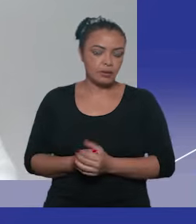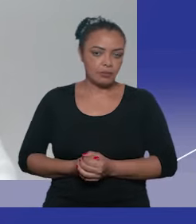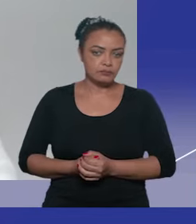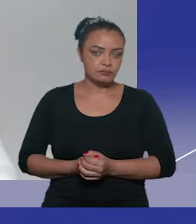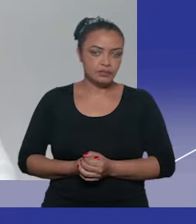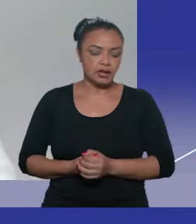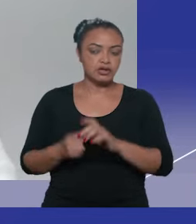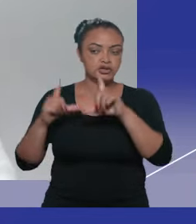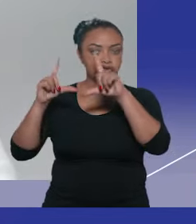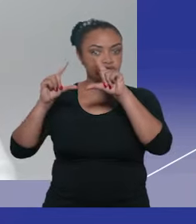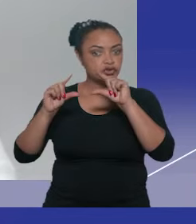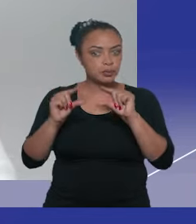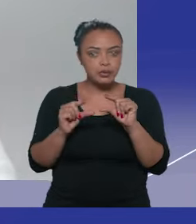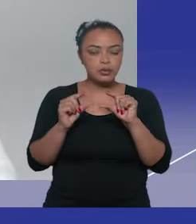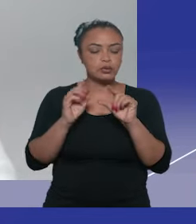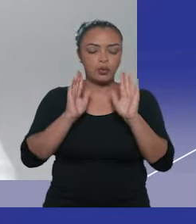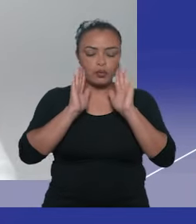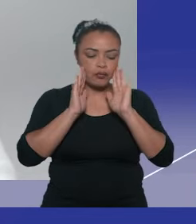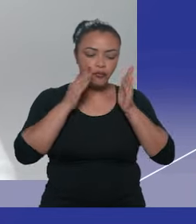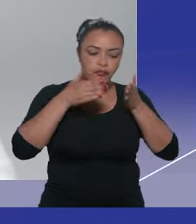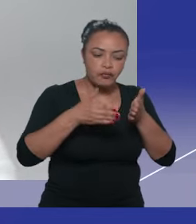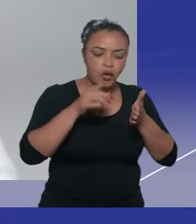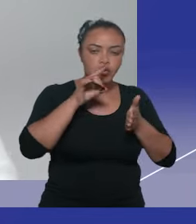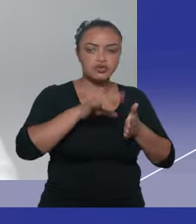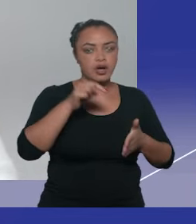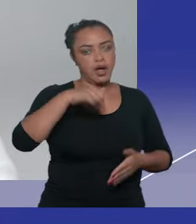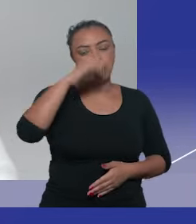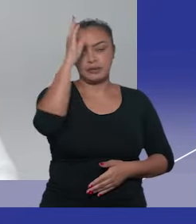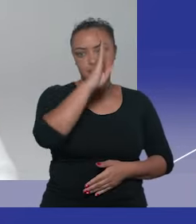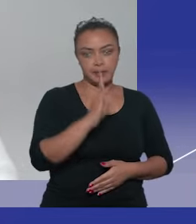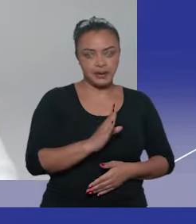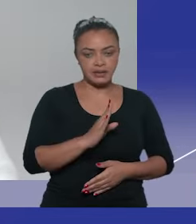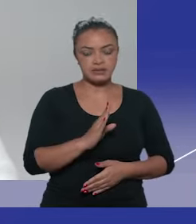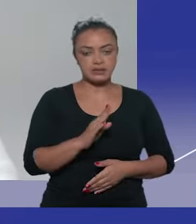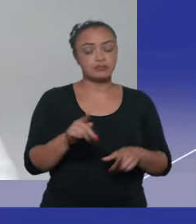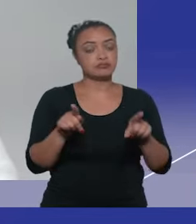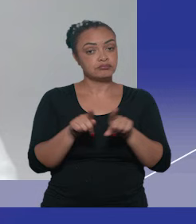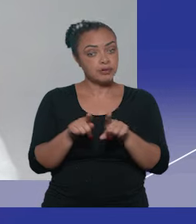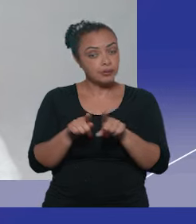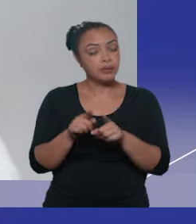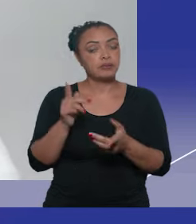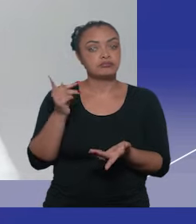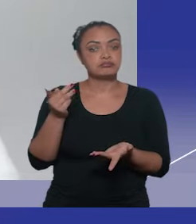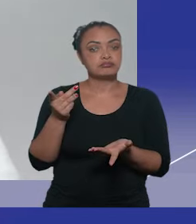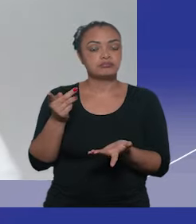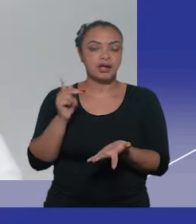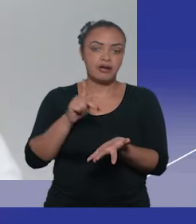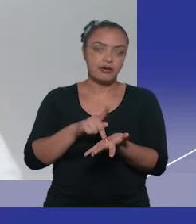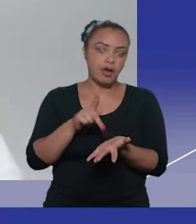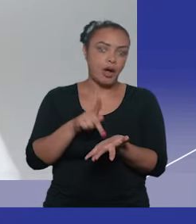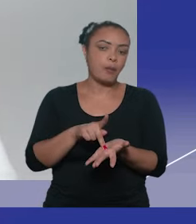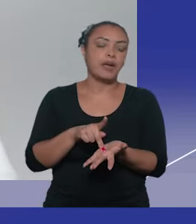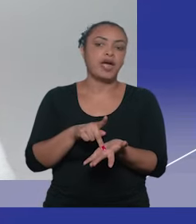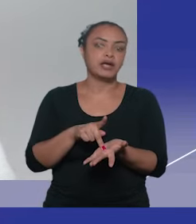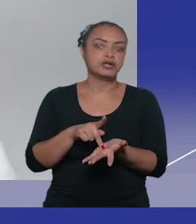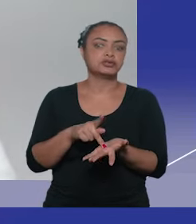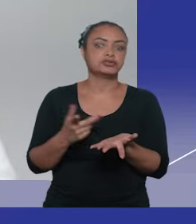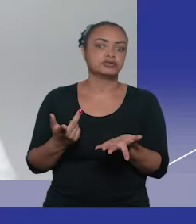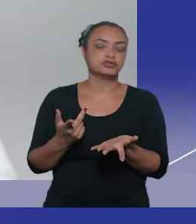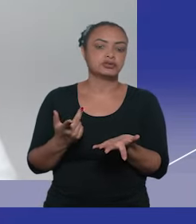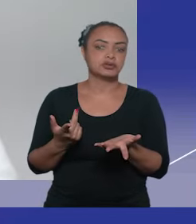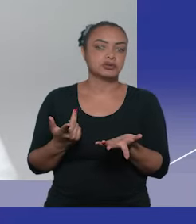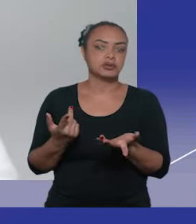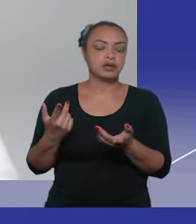para tentar aumentar a nossa participação, né? Diminui o nosso home bias, nosso viés de investir apenas